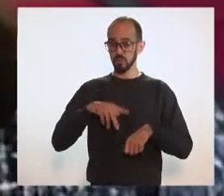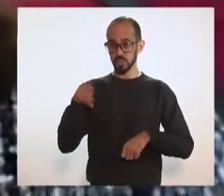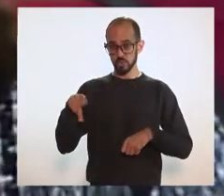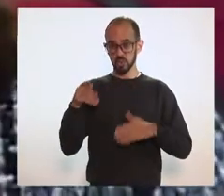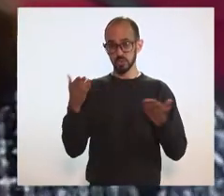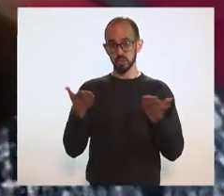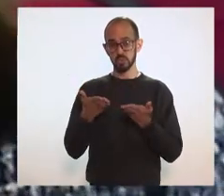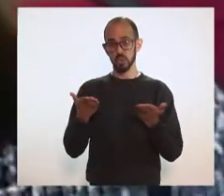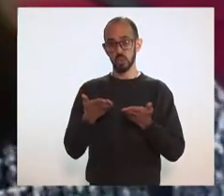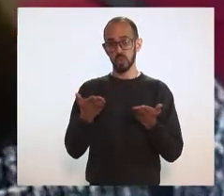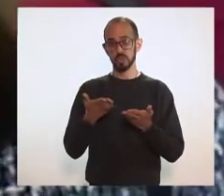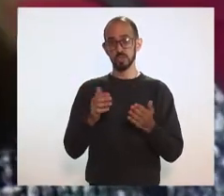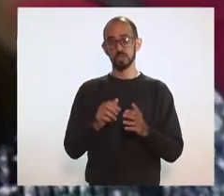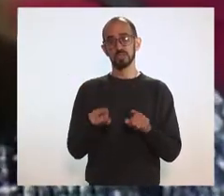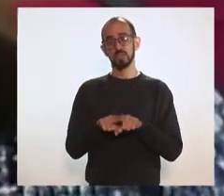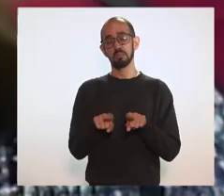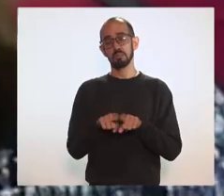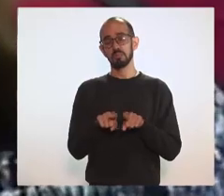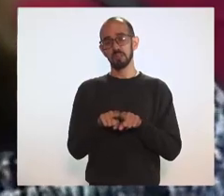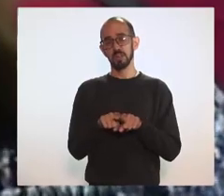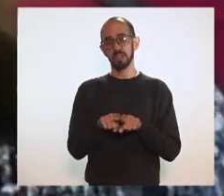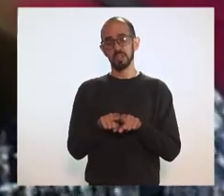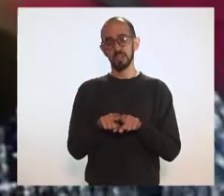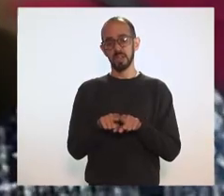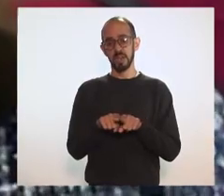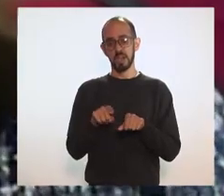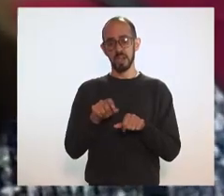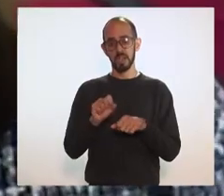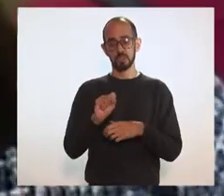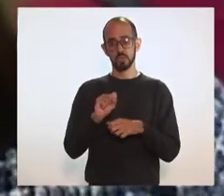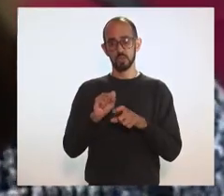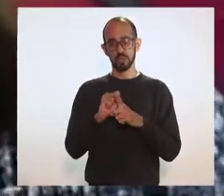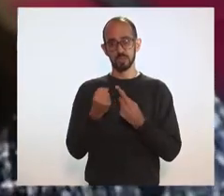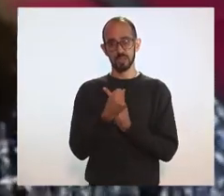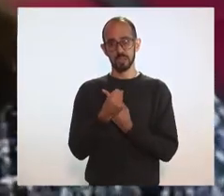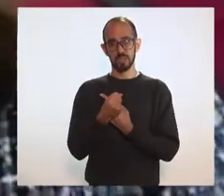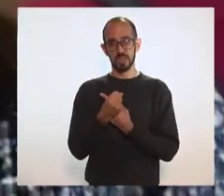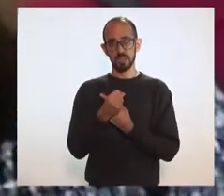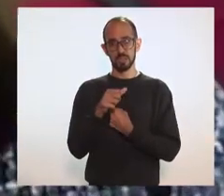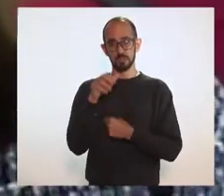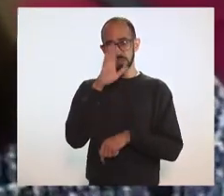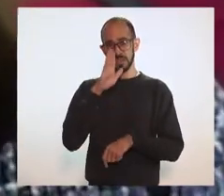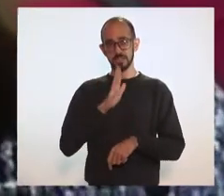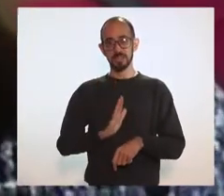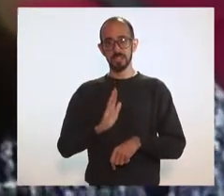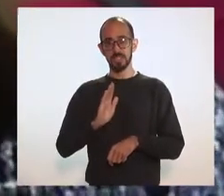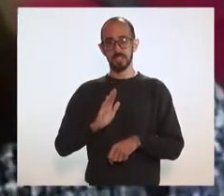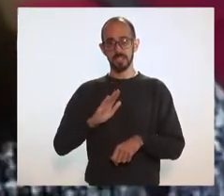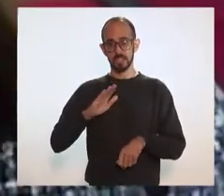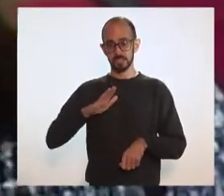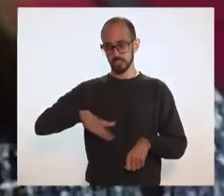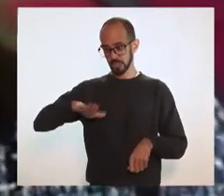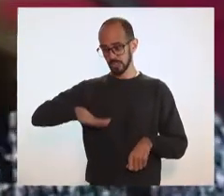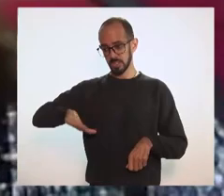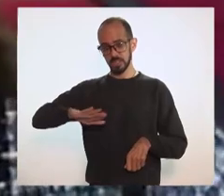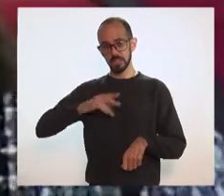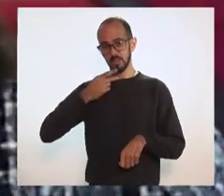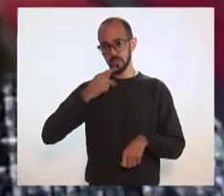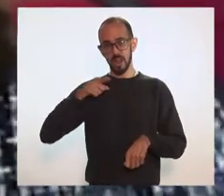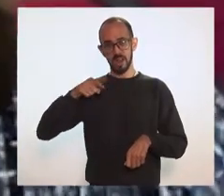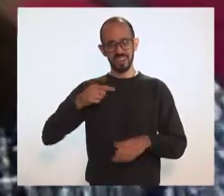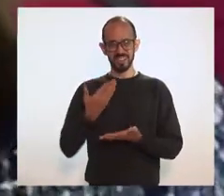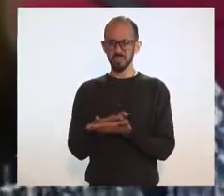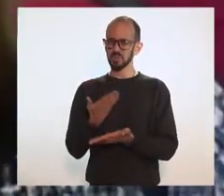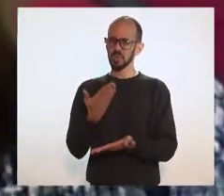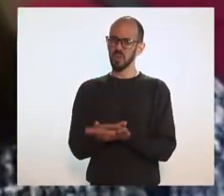hoje, muito embora a Sociedade Brasileira de Pediatria fale que a escola é um ambiente controlado,